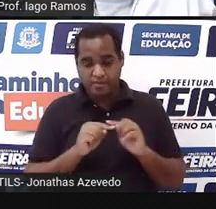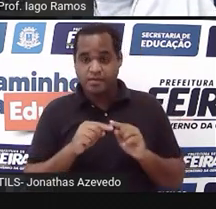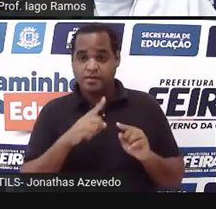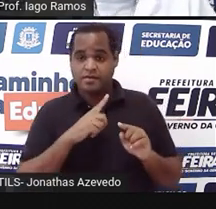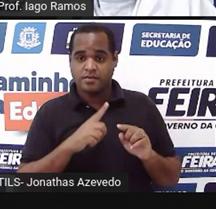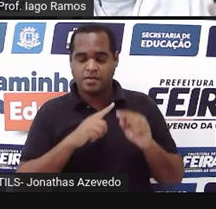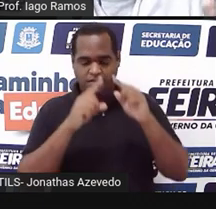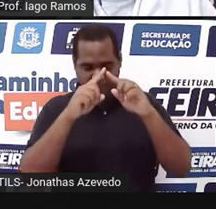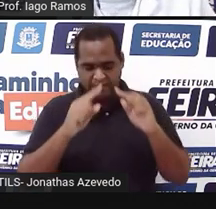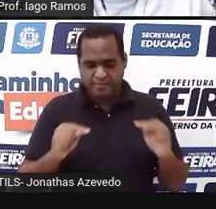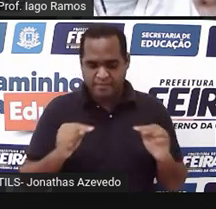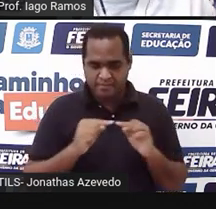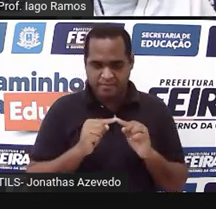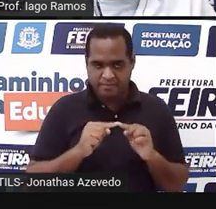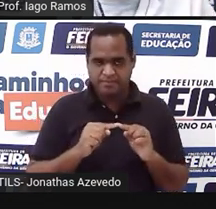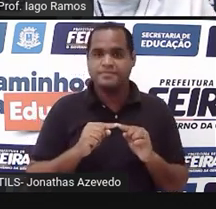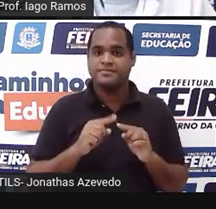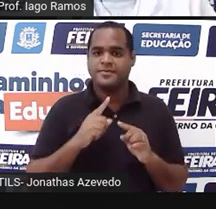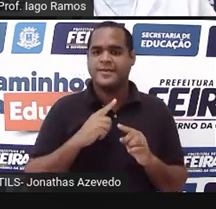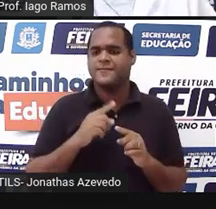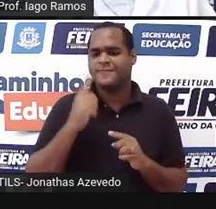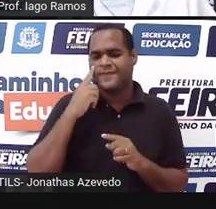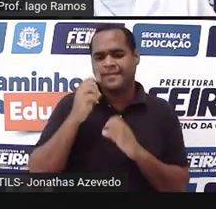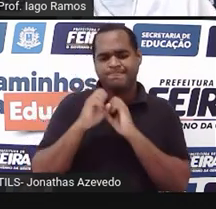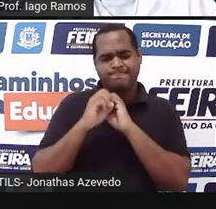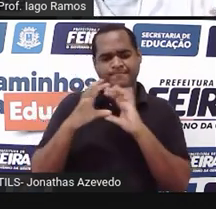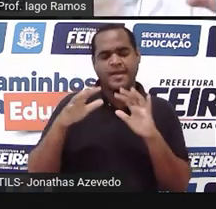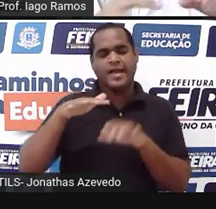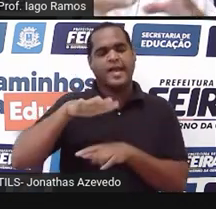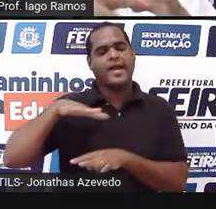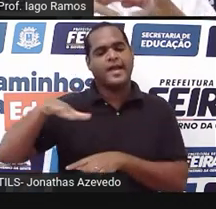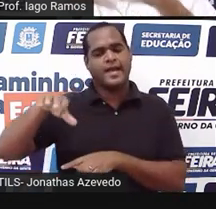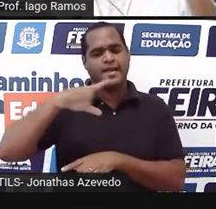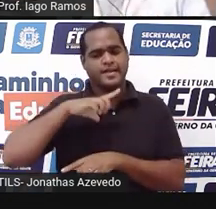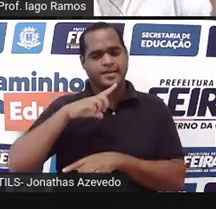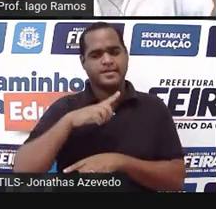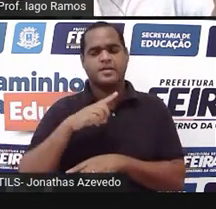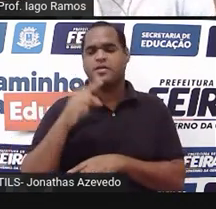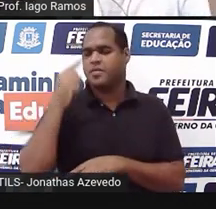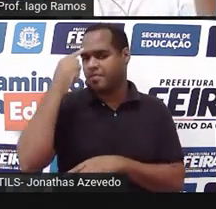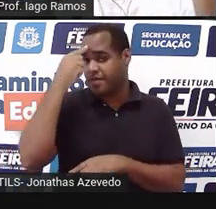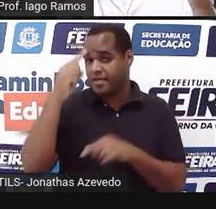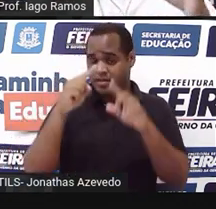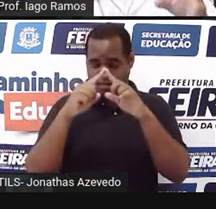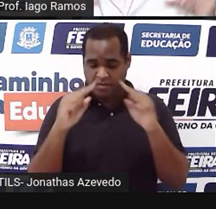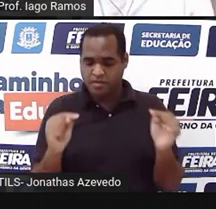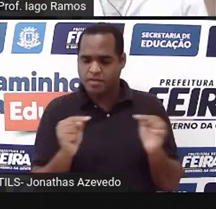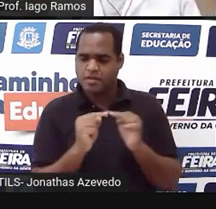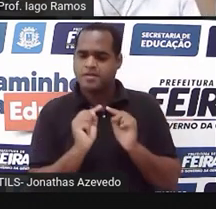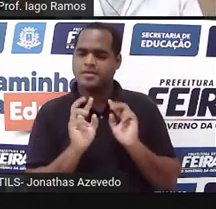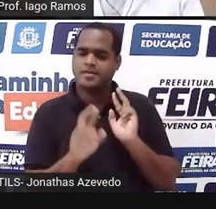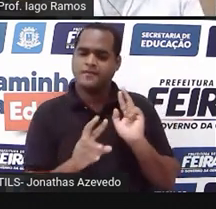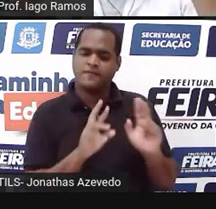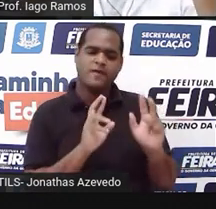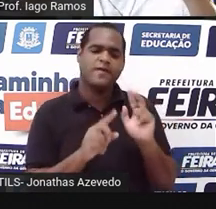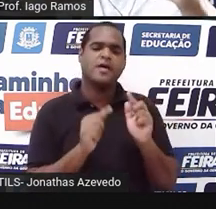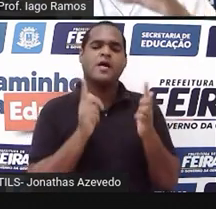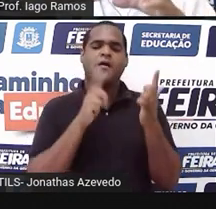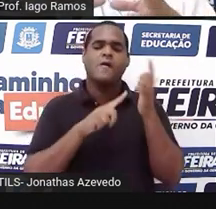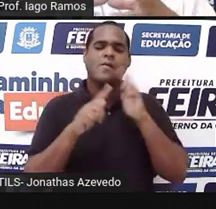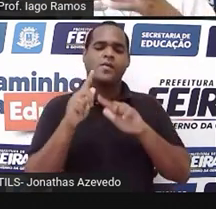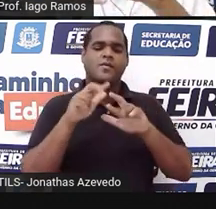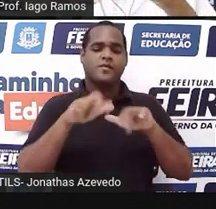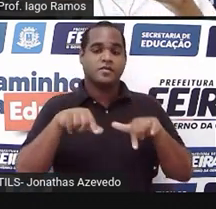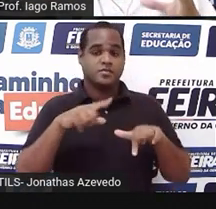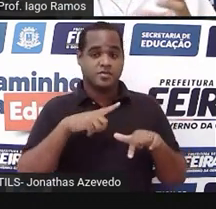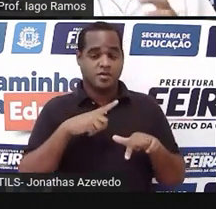para eu descobrir a área de qualquer trapézio pensando nesses dois triângulos eu consigo chegar